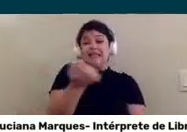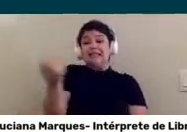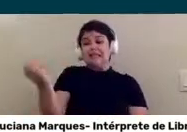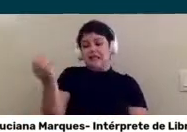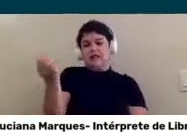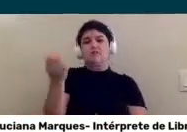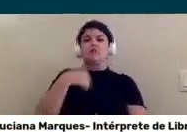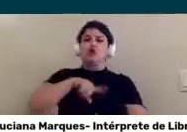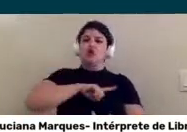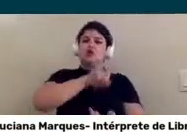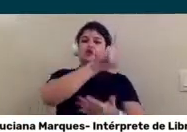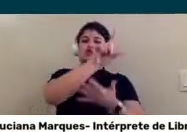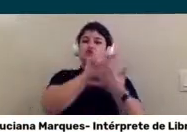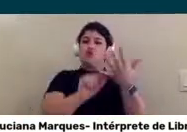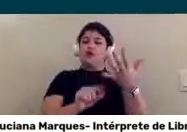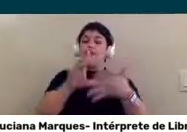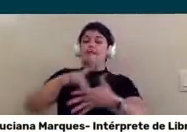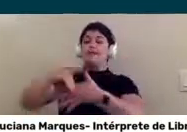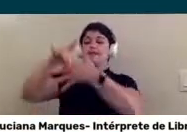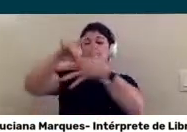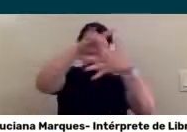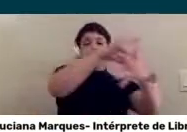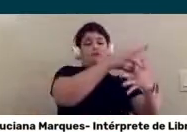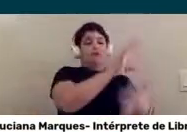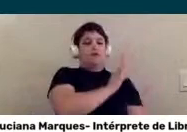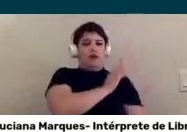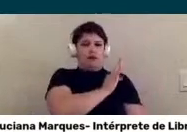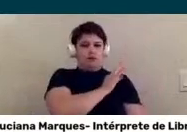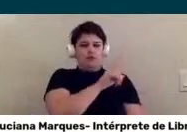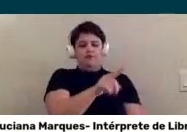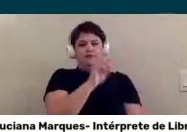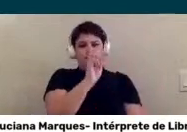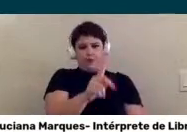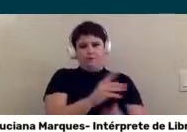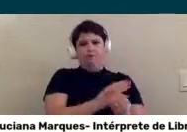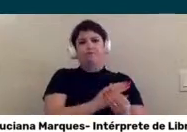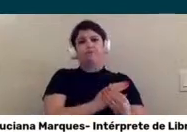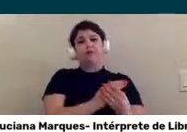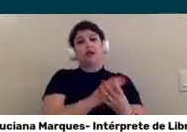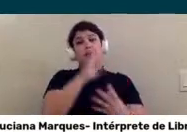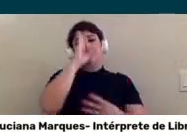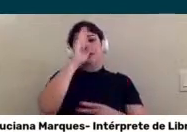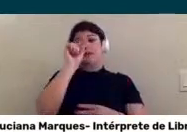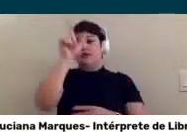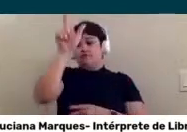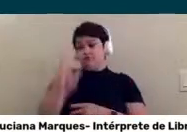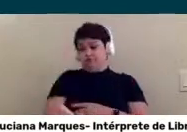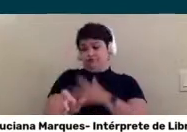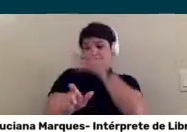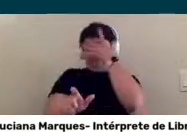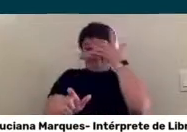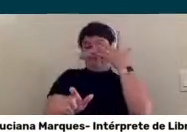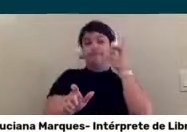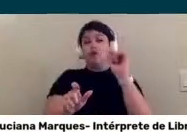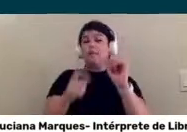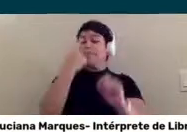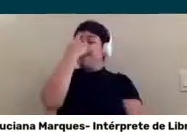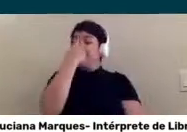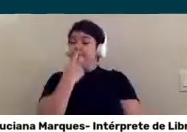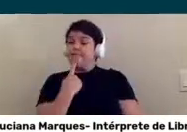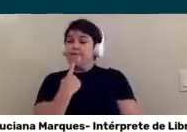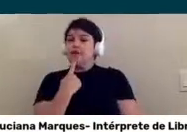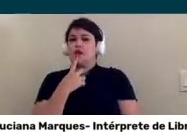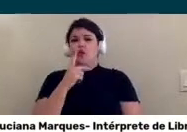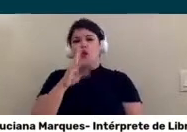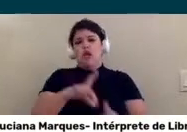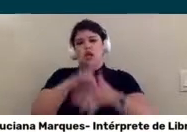nas dezenas de lideranças técnicas. Especialmente, tem uma persona aí, um perfil de liderança